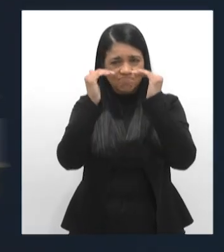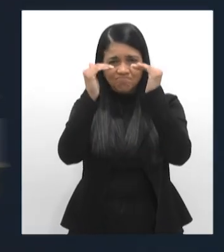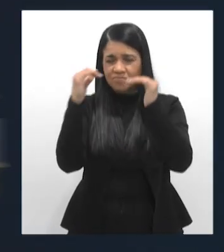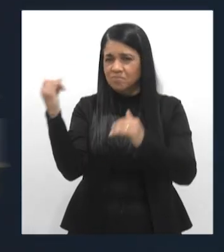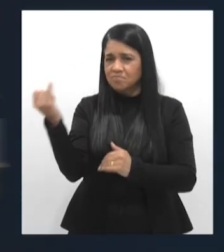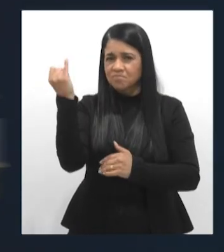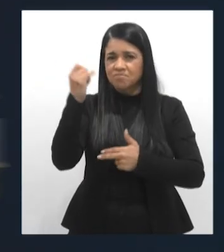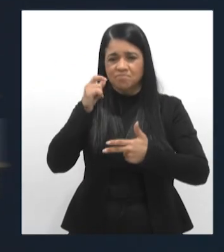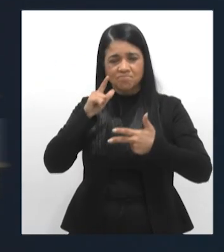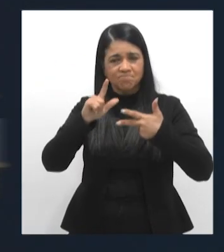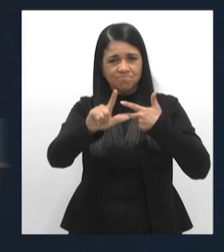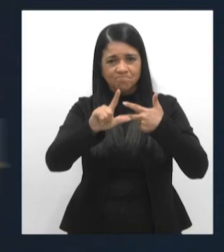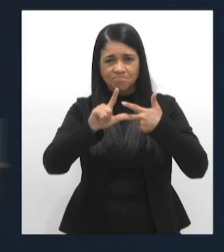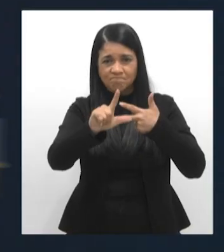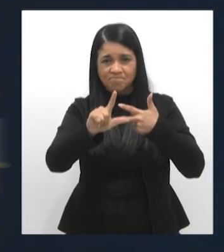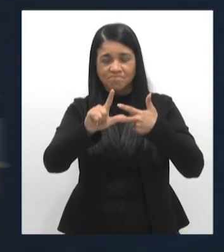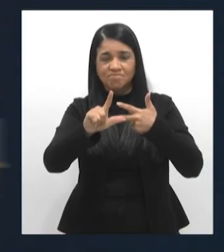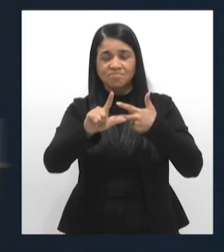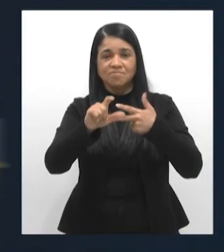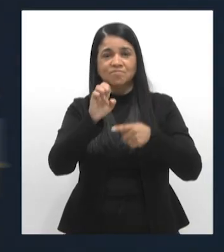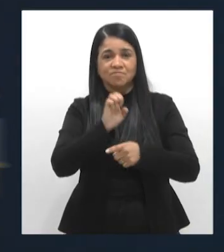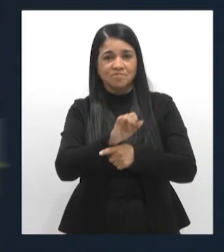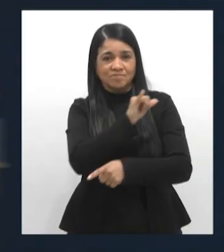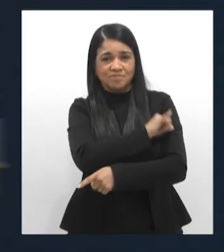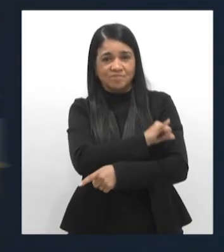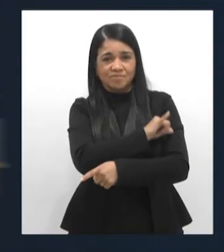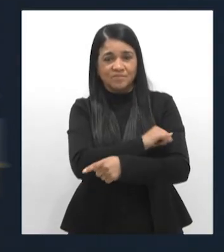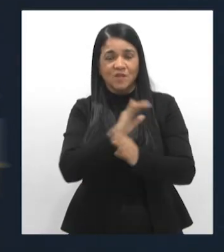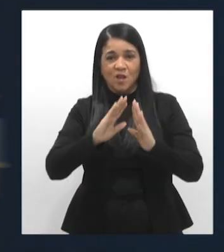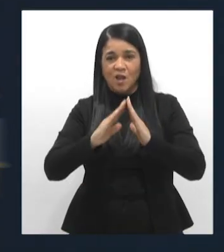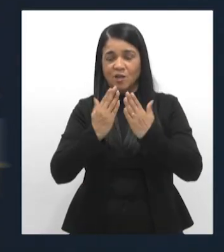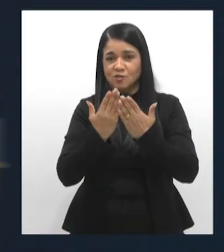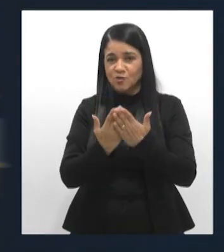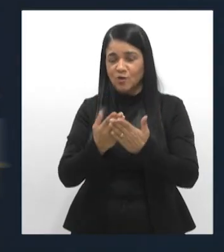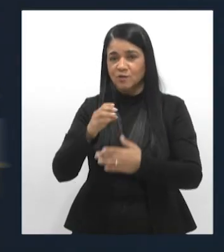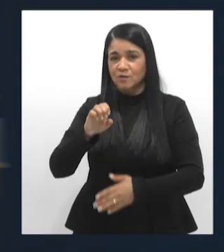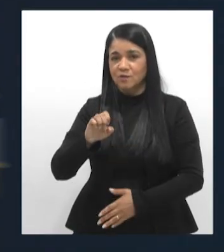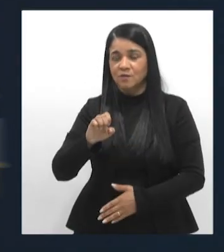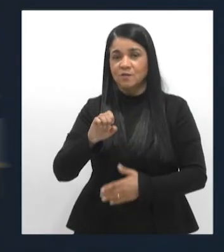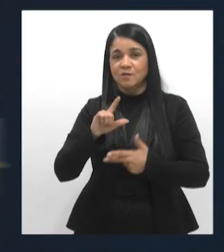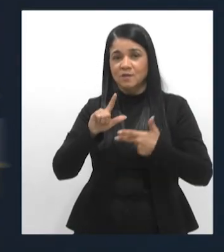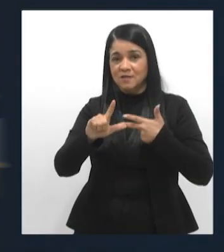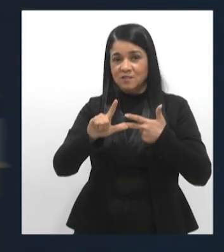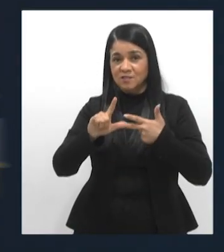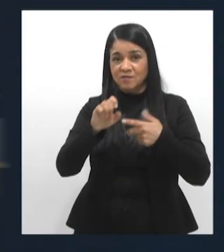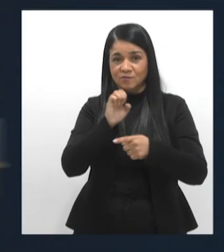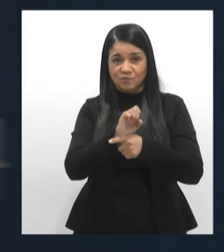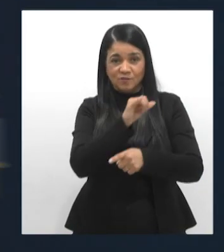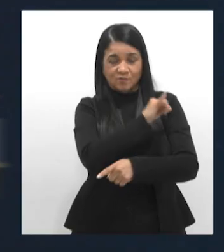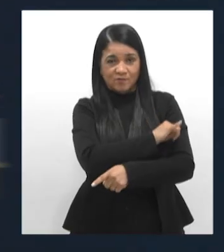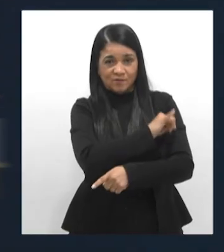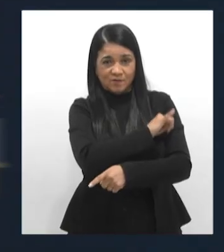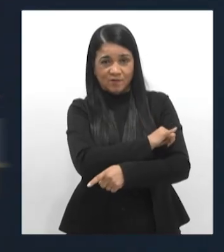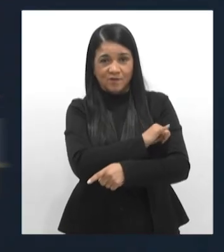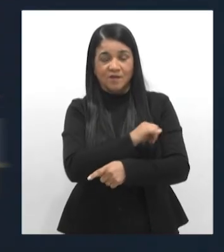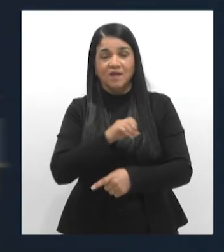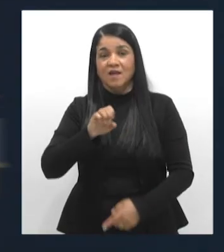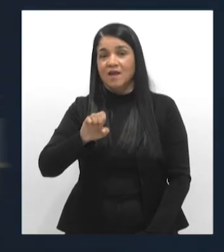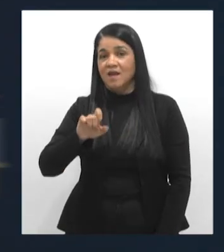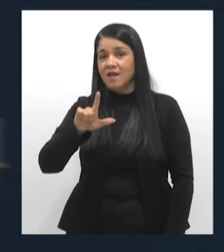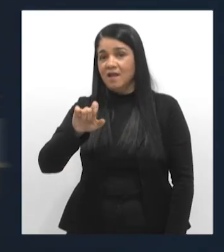Poder Legislativo do Estado do Rio de Janeiro, à Escola do Legislativo do Estado do Rio de Janeiro, a nossa